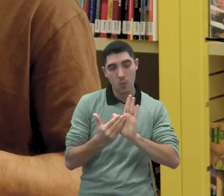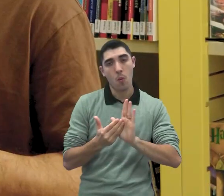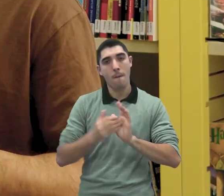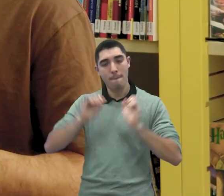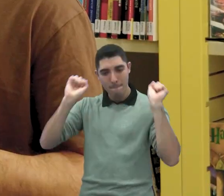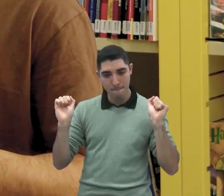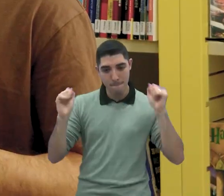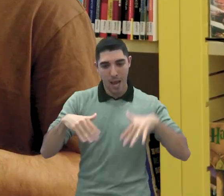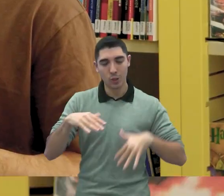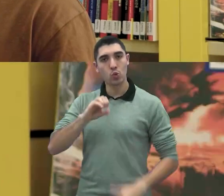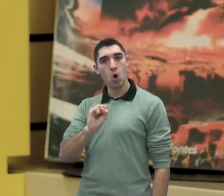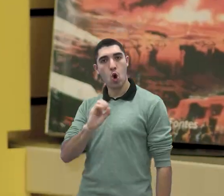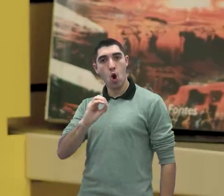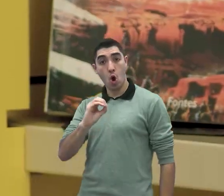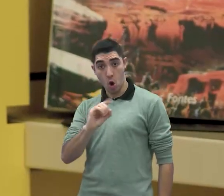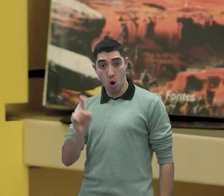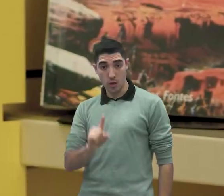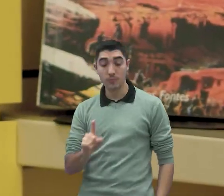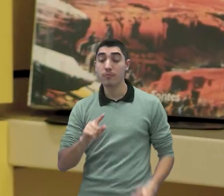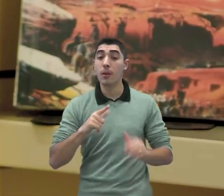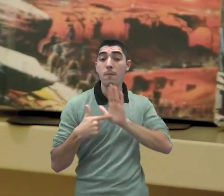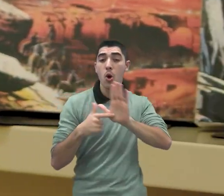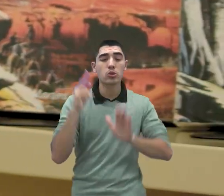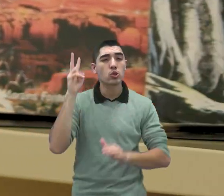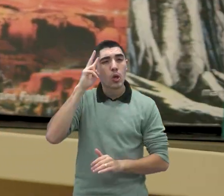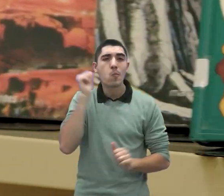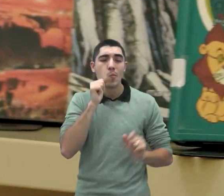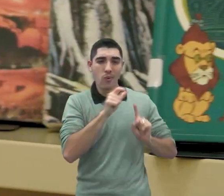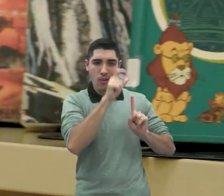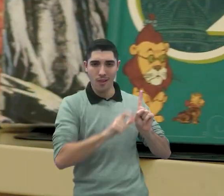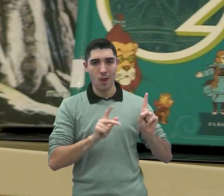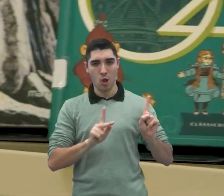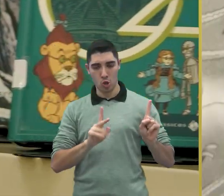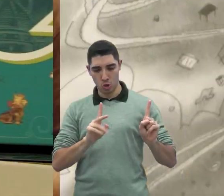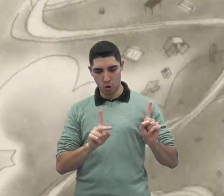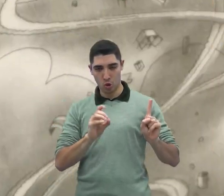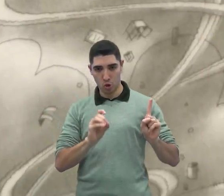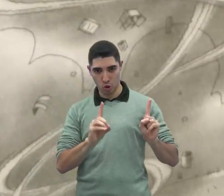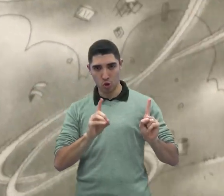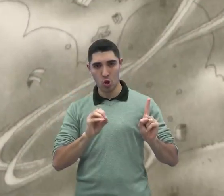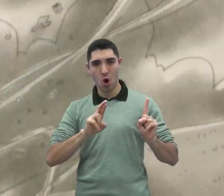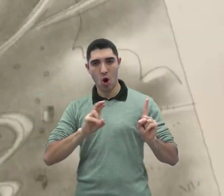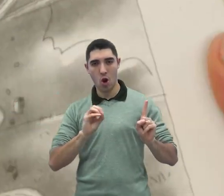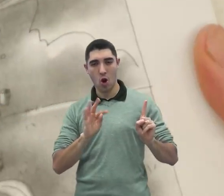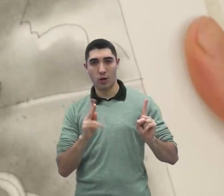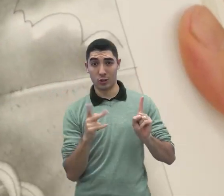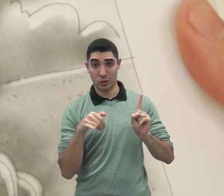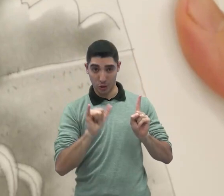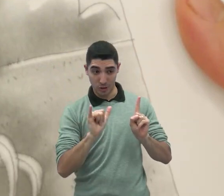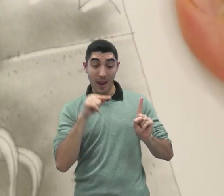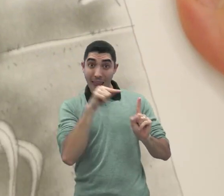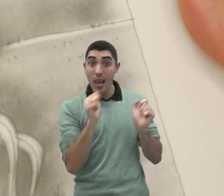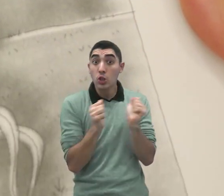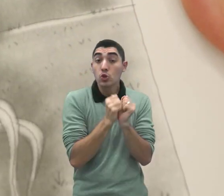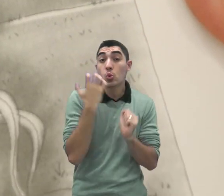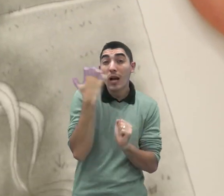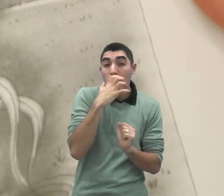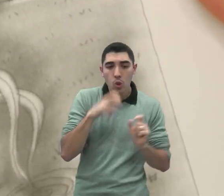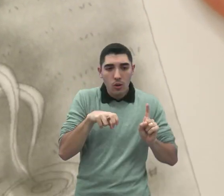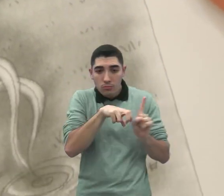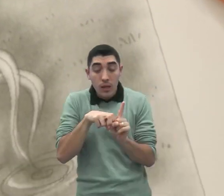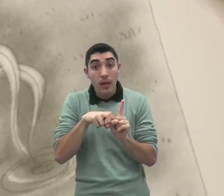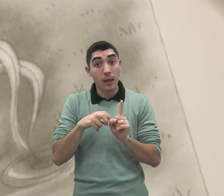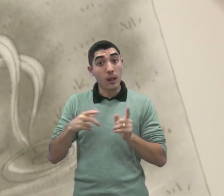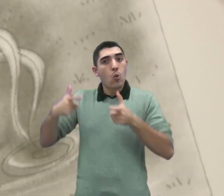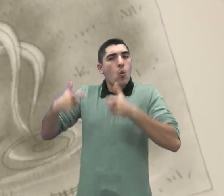conta a história de Dorothy, uma garota que vive no Kansas. Ela e o seu cãozinho Totó são levados por um ciclone para uma